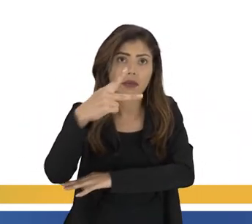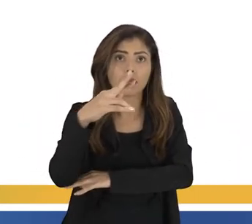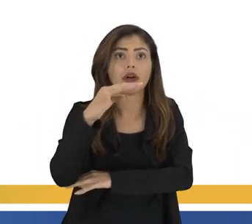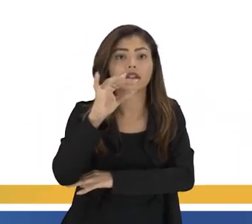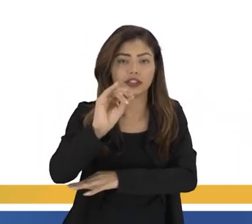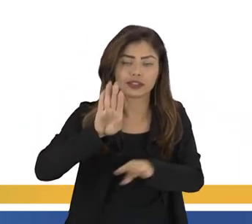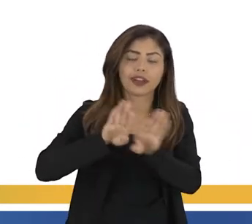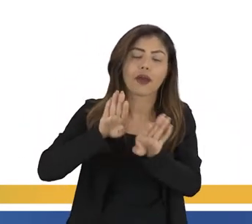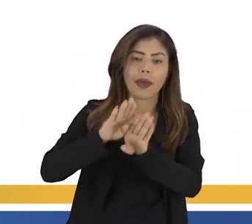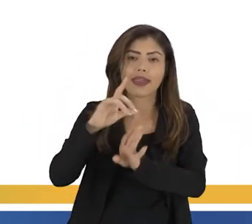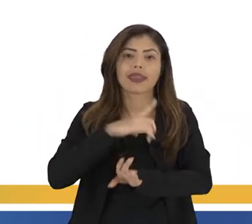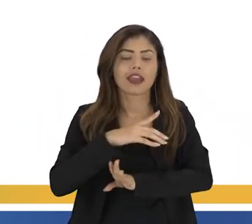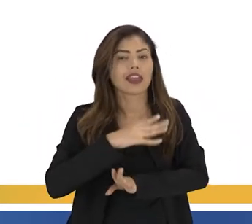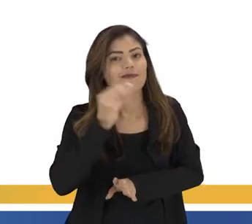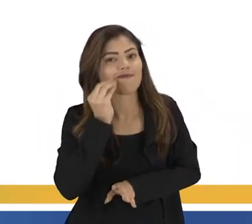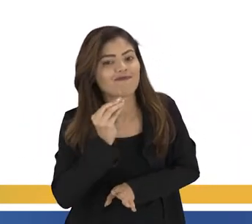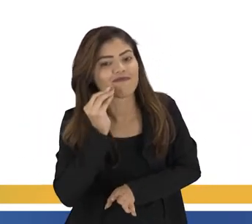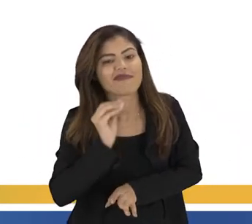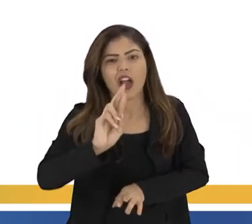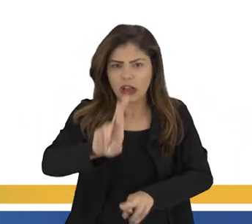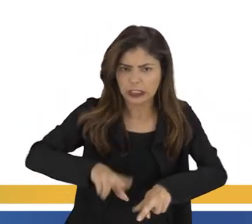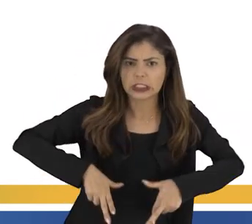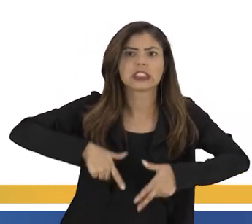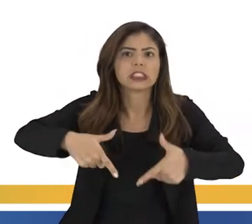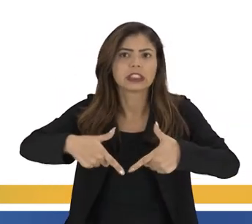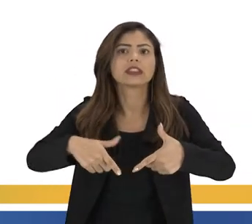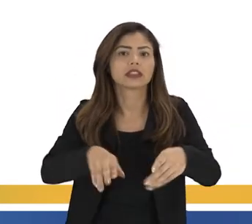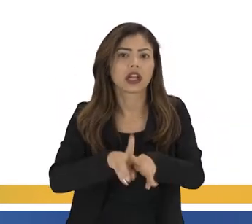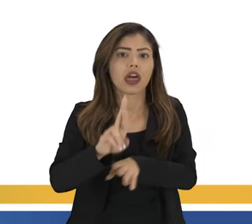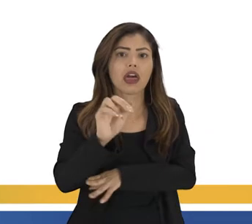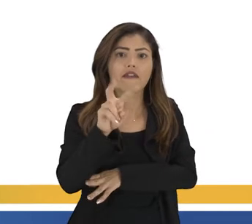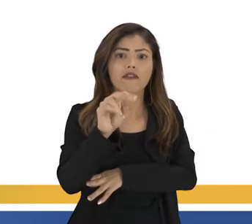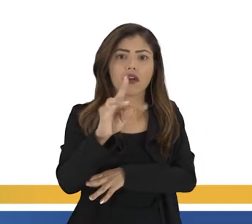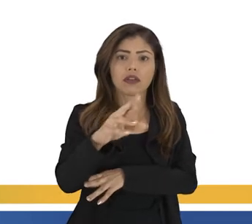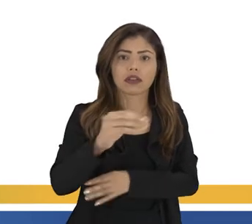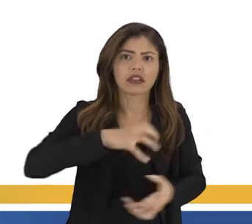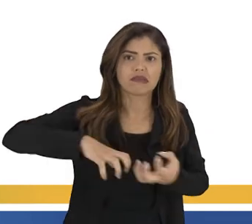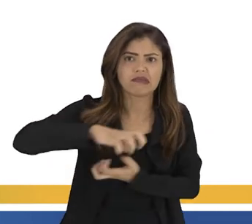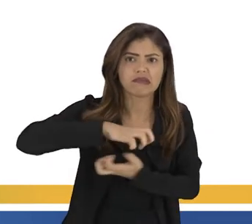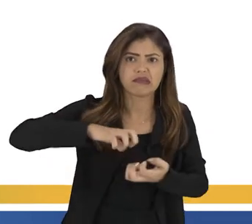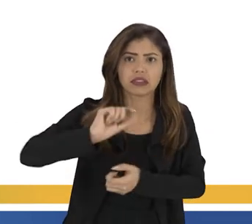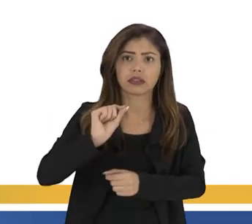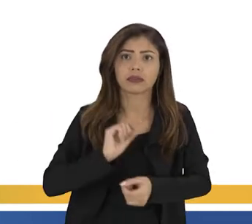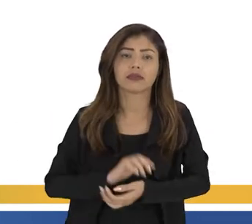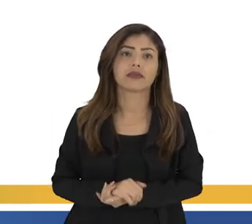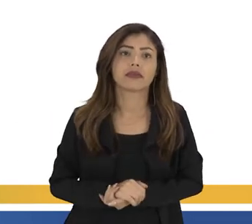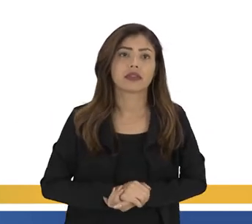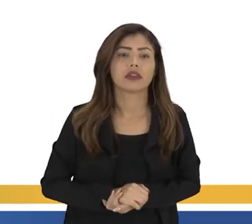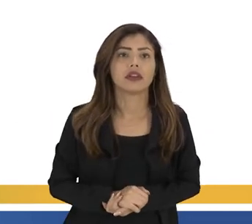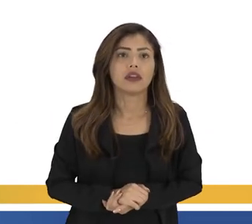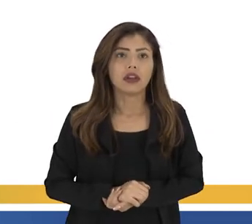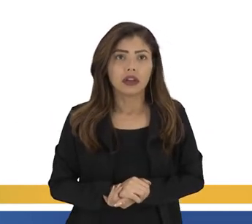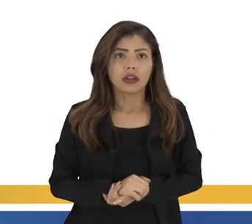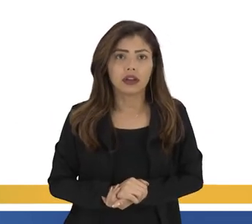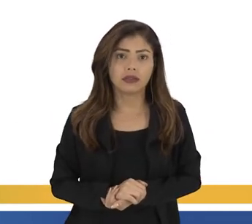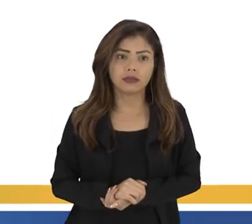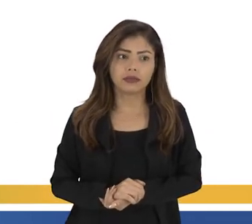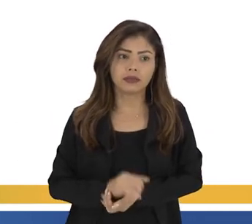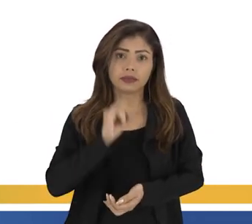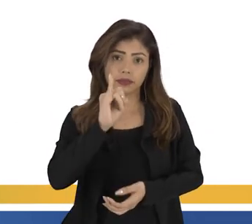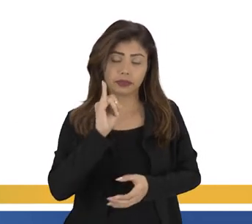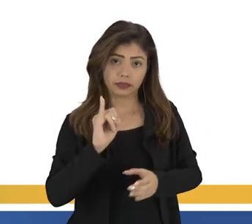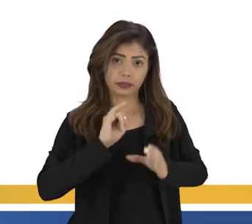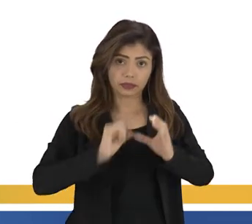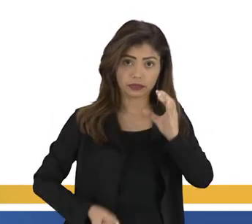né gerando inclusive algumas revoltas nesse período em oi e claro se ele vai